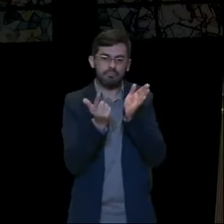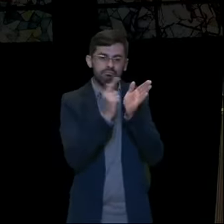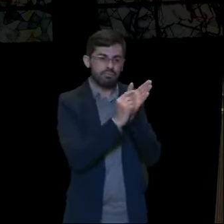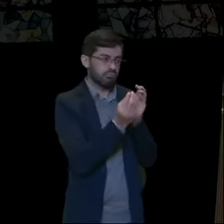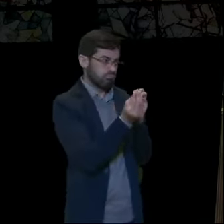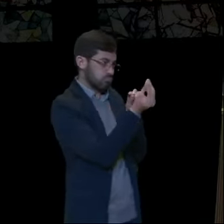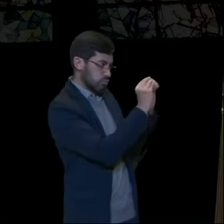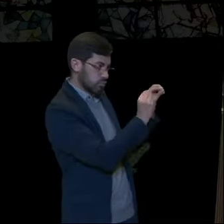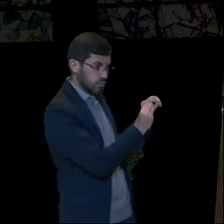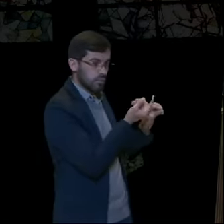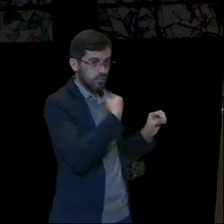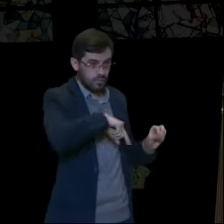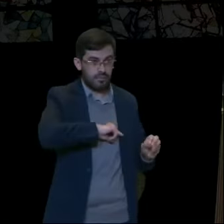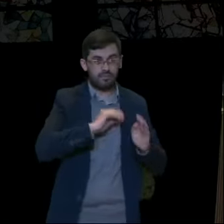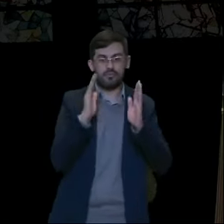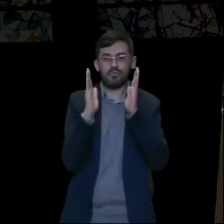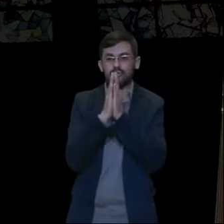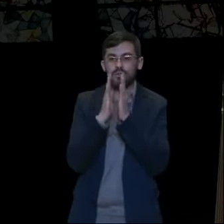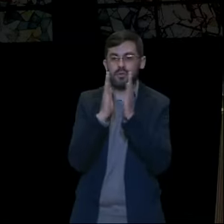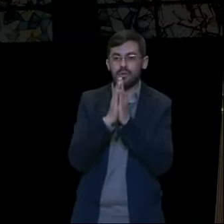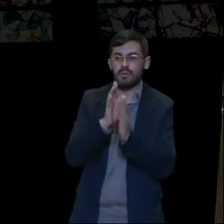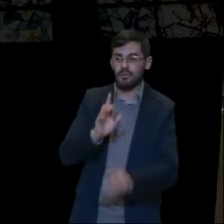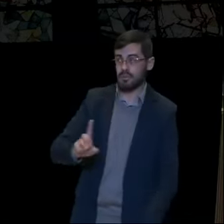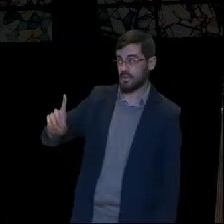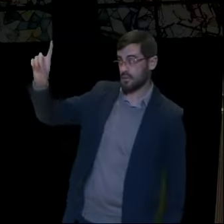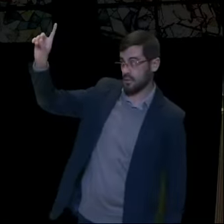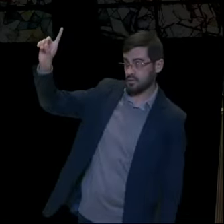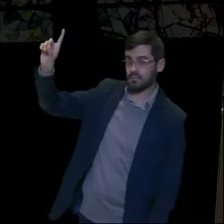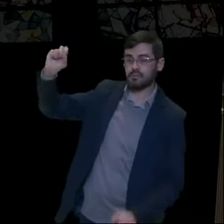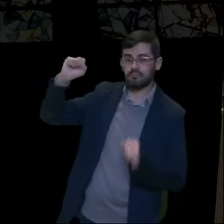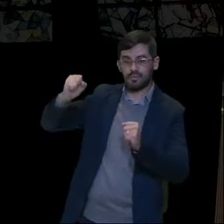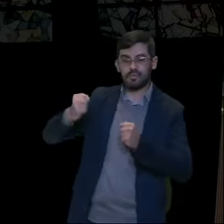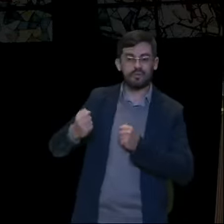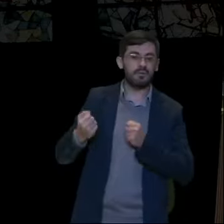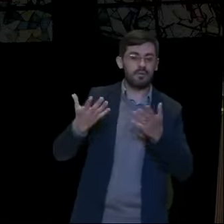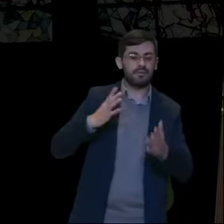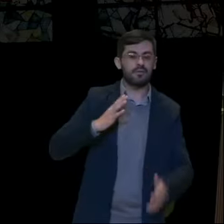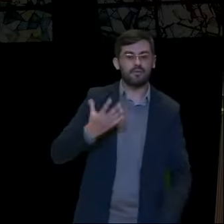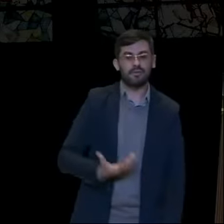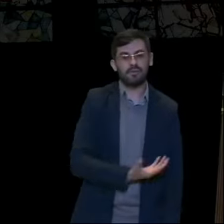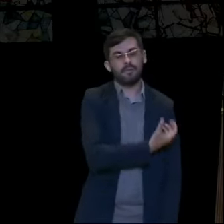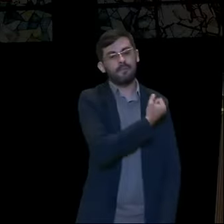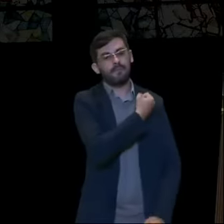biombo. E nós vamos orar, pedindo para que Deus alcance a vida dessas pessoas em nome de Jesus.